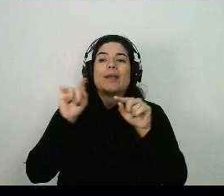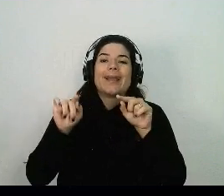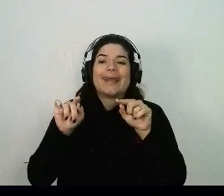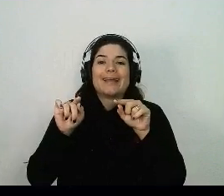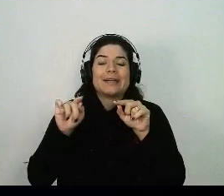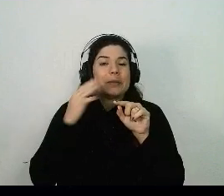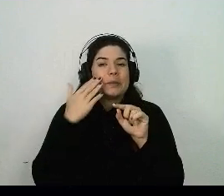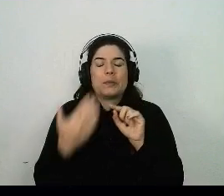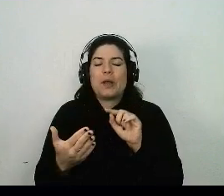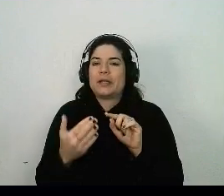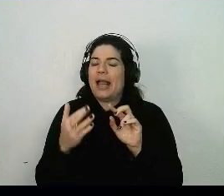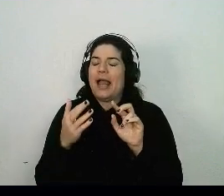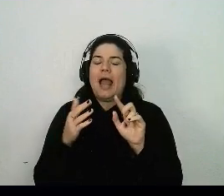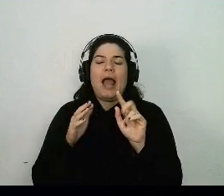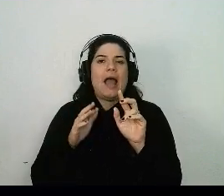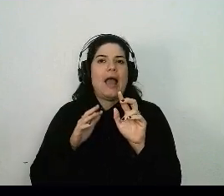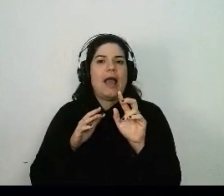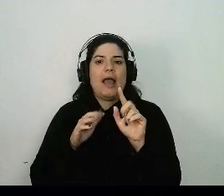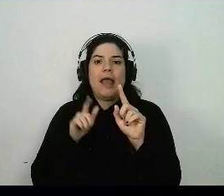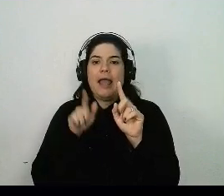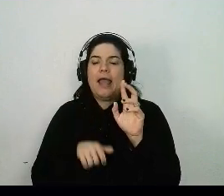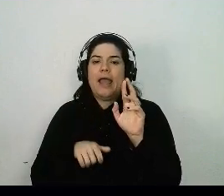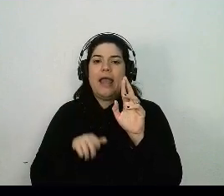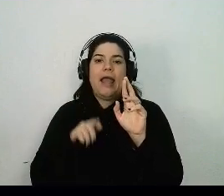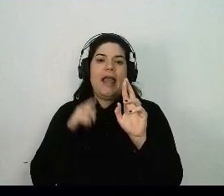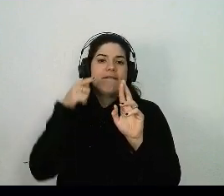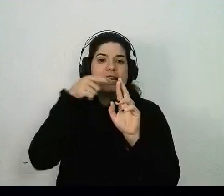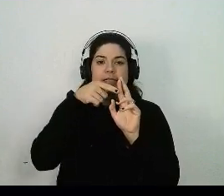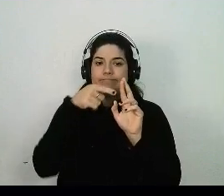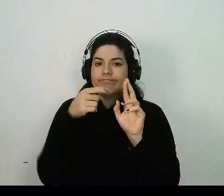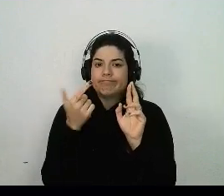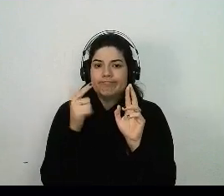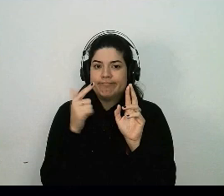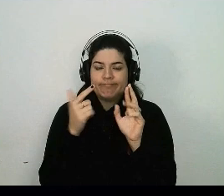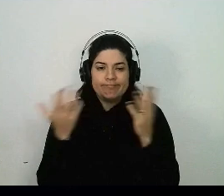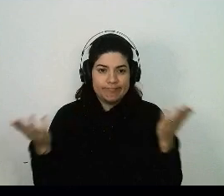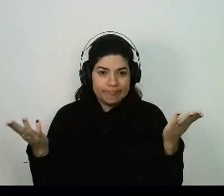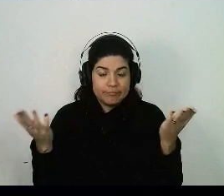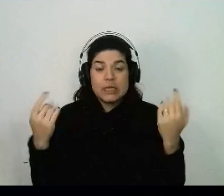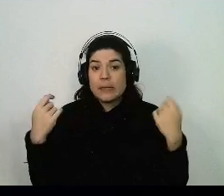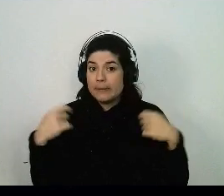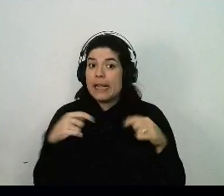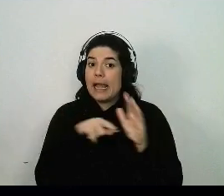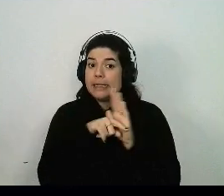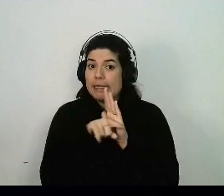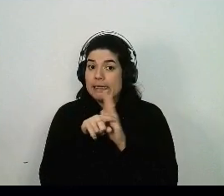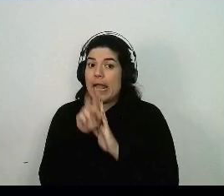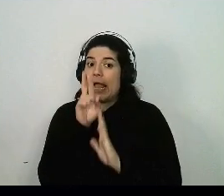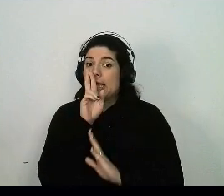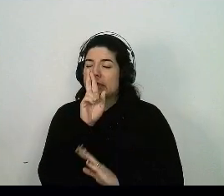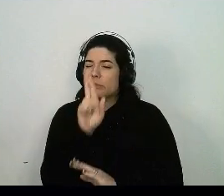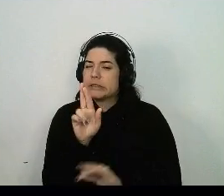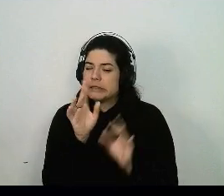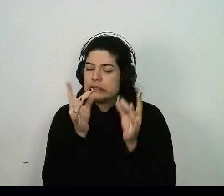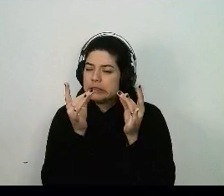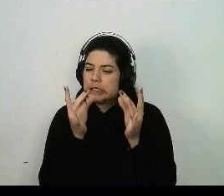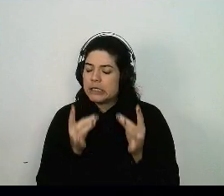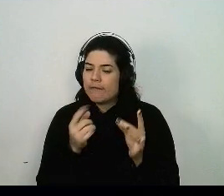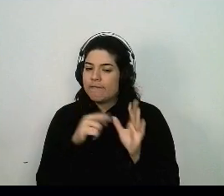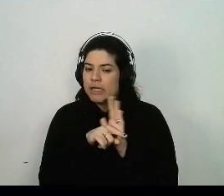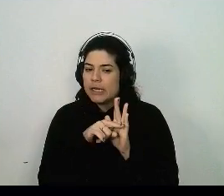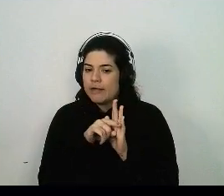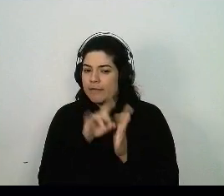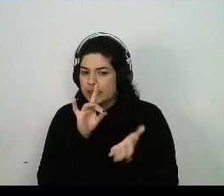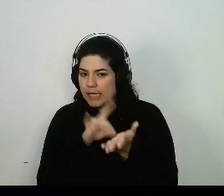a gente tem que analisar de forma muito minuciosa a resposta que ele trouxe e verificar se aquilo realmente se